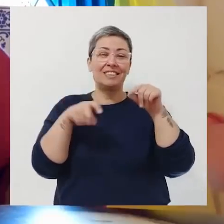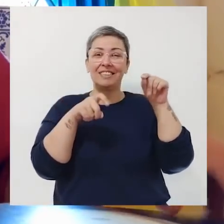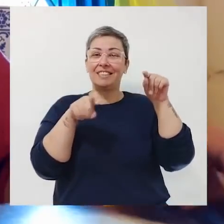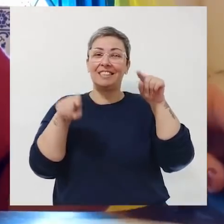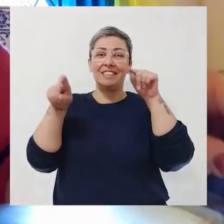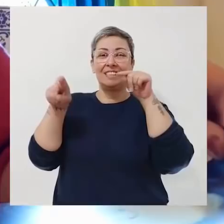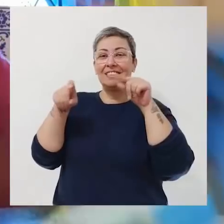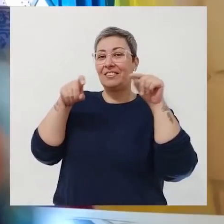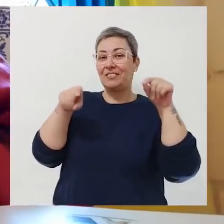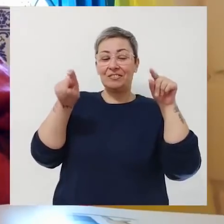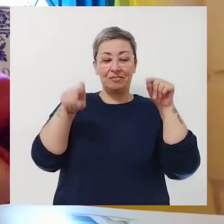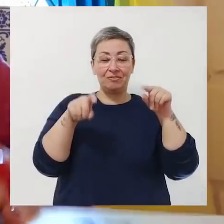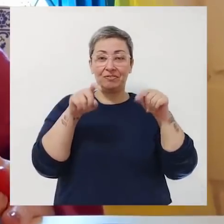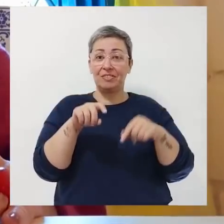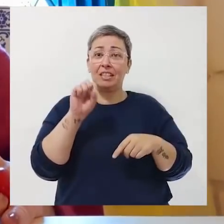passarinhos.